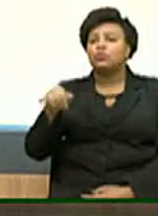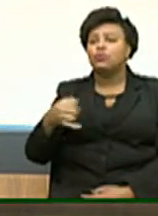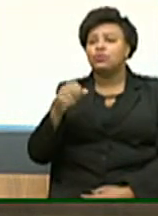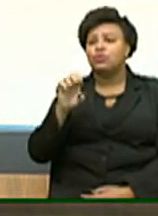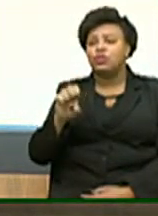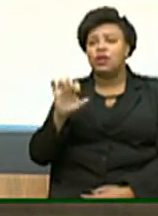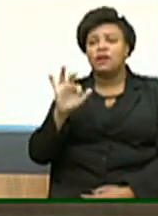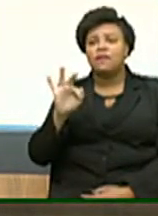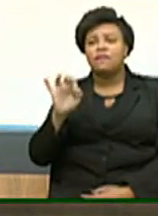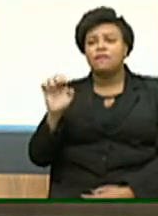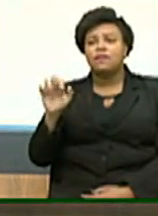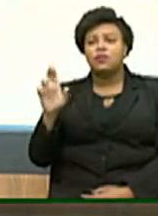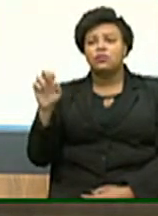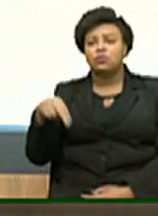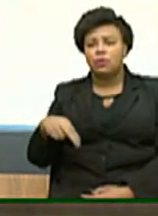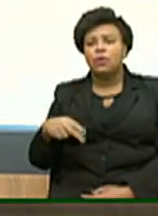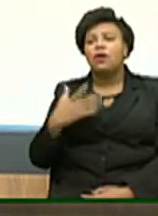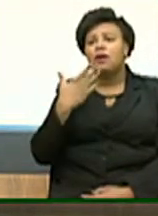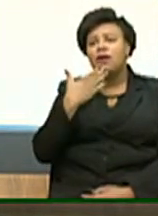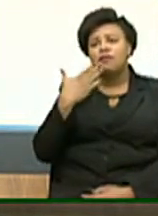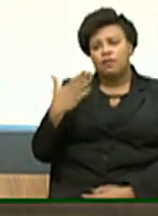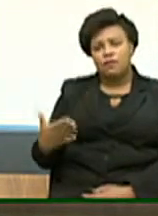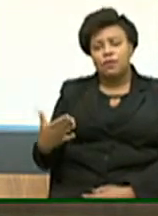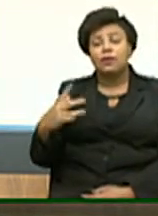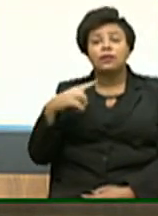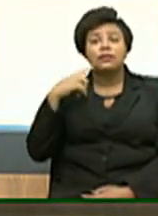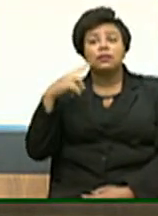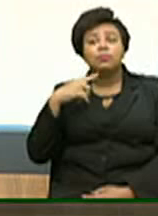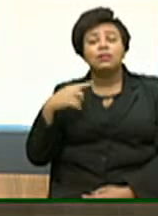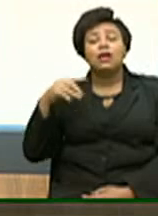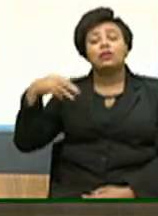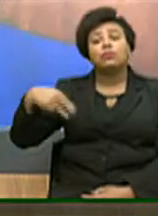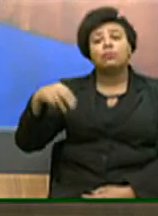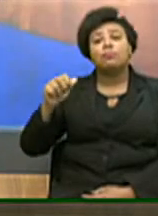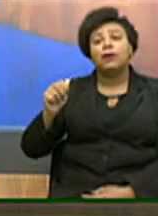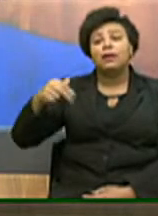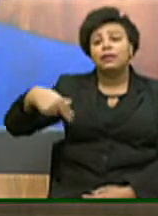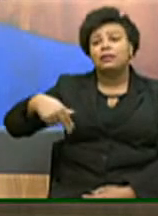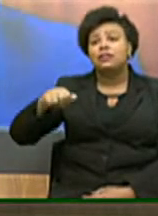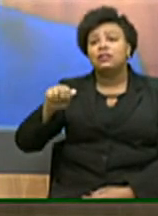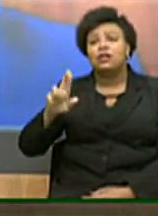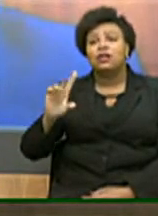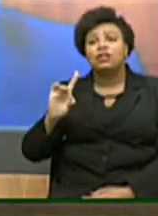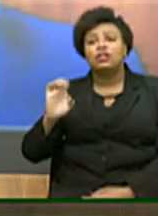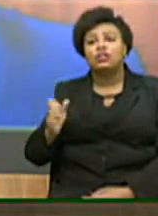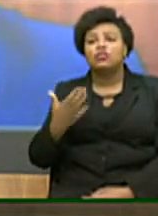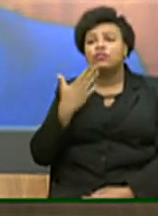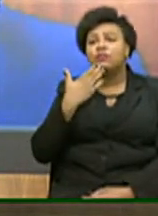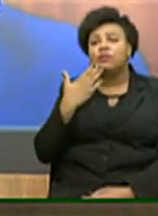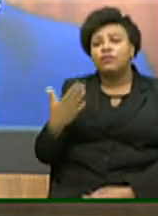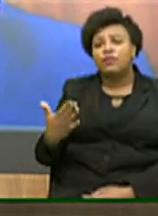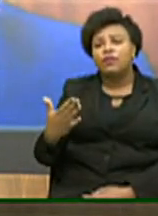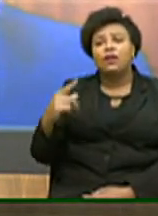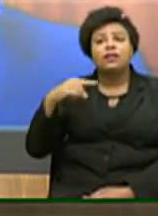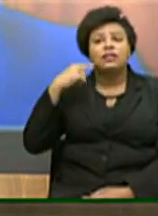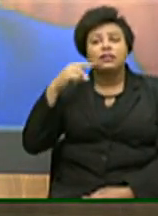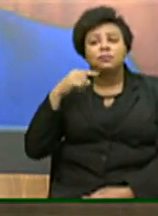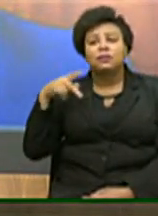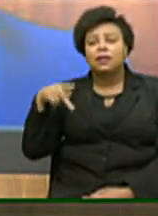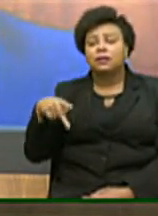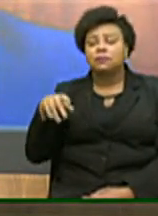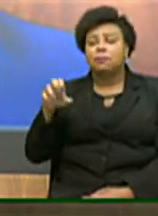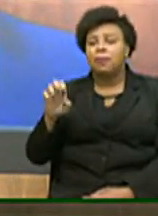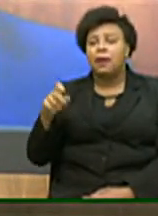Fernandes. Meu voto é favorável. Deputado Luiz Fernando Mainardi. Favorável. Deputado Pepe